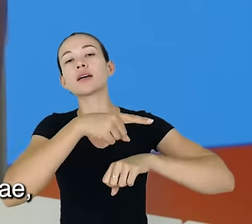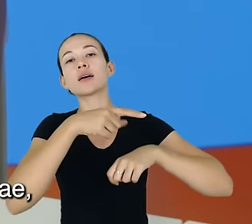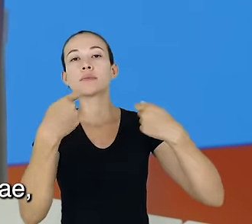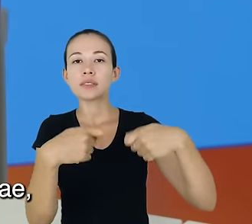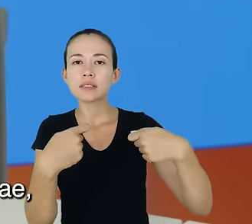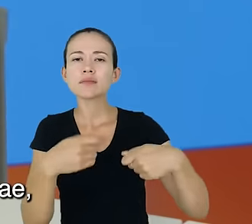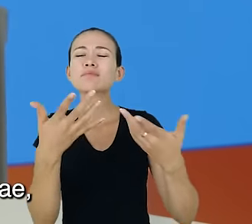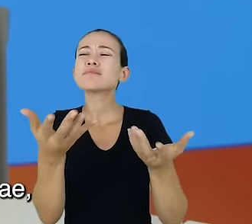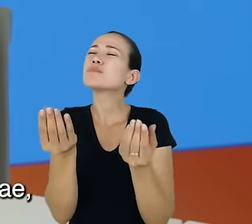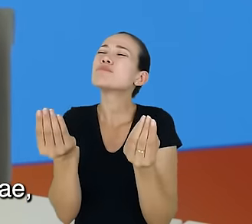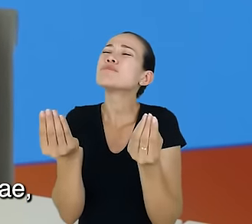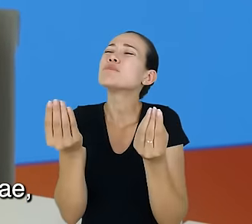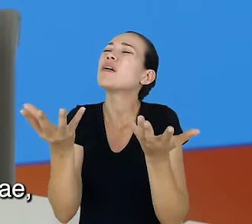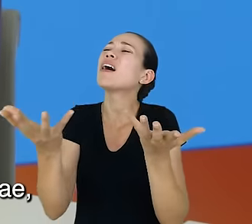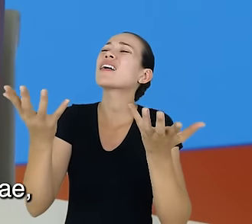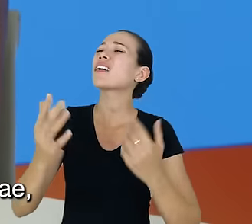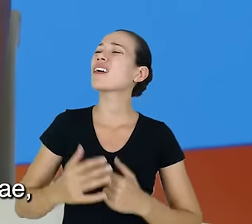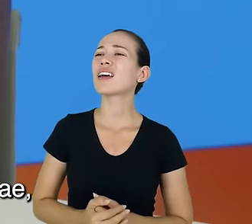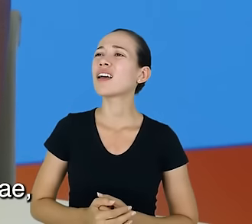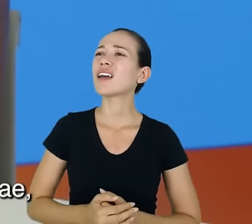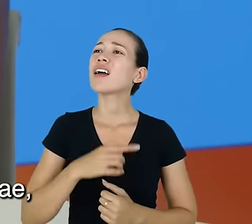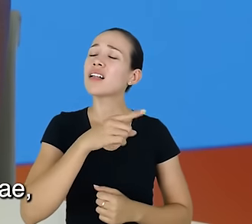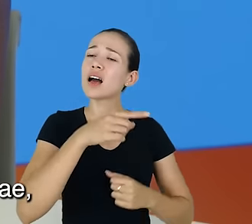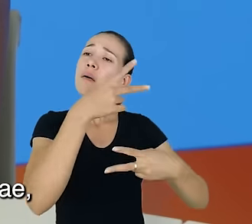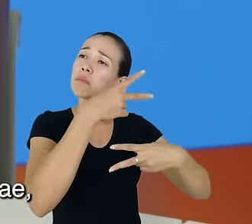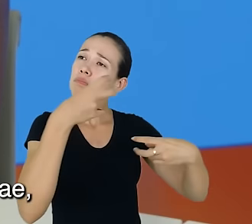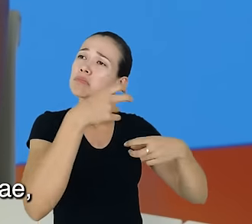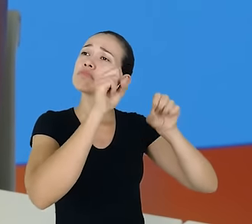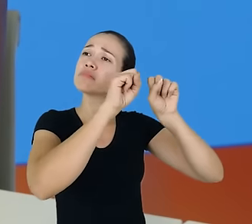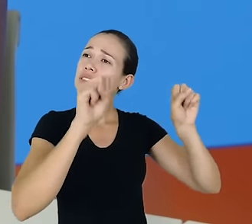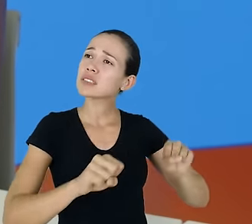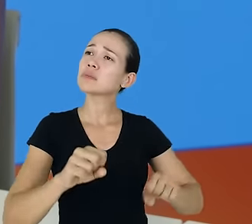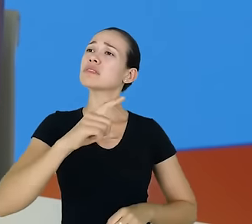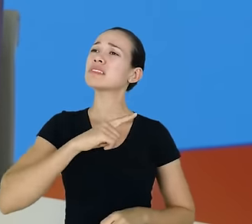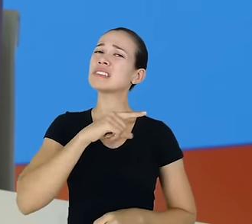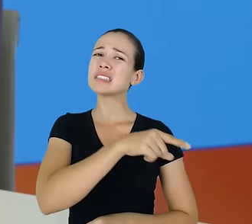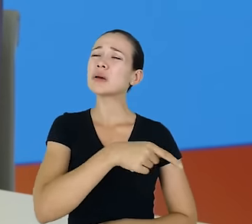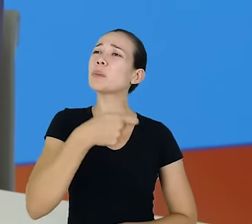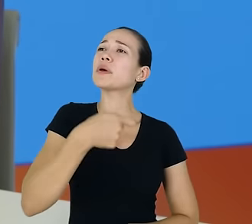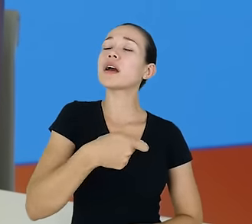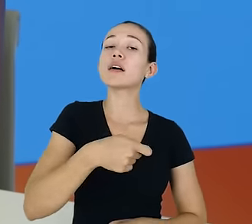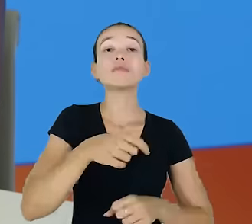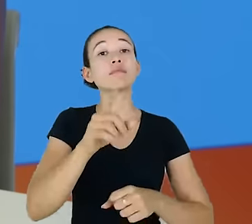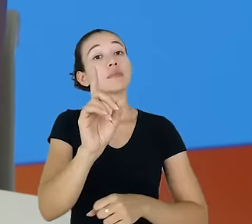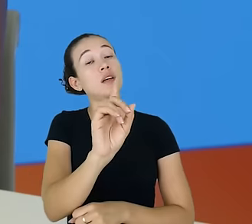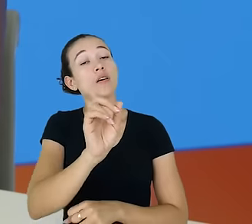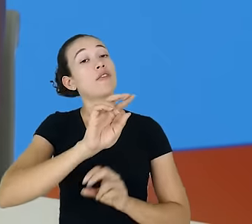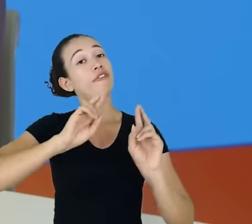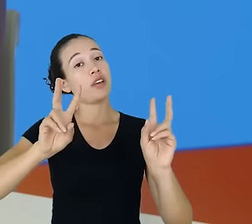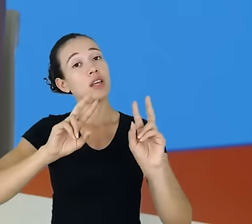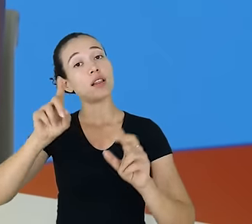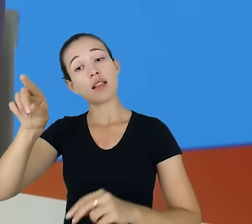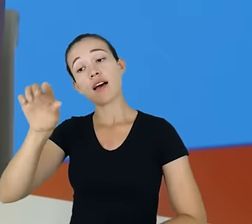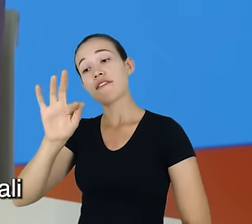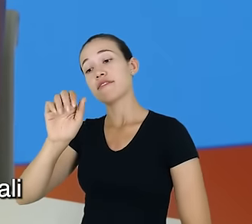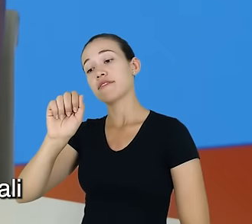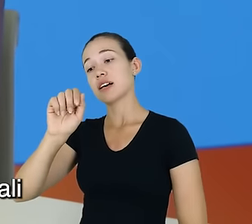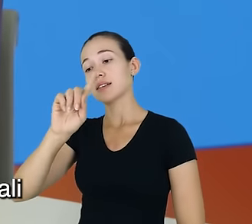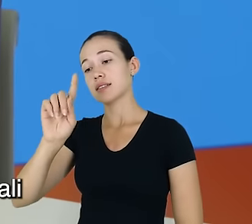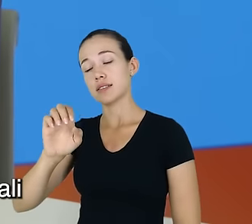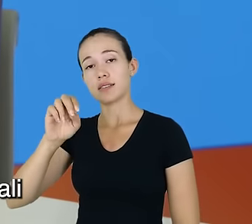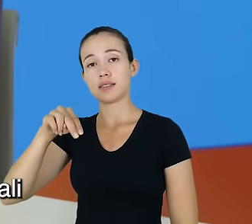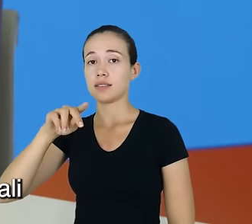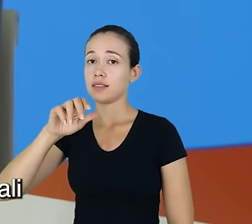o sistema do sebrai exige né na realidade não é o sistema do sebrai é a própria Secretaria da Fazenda os órgãos de controle que